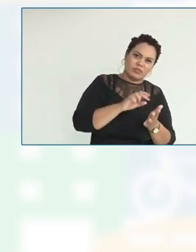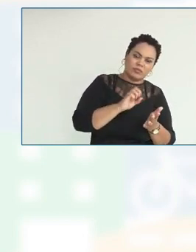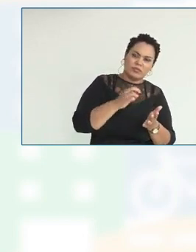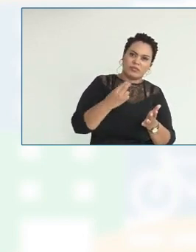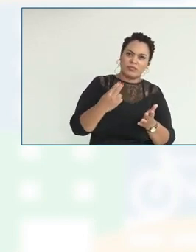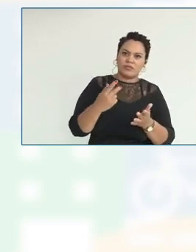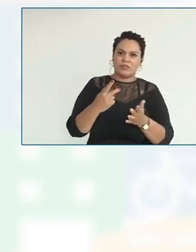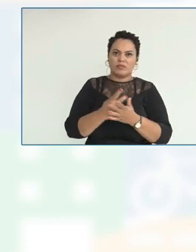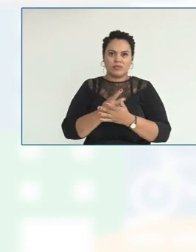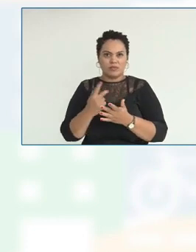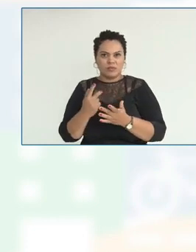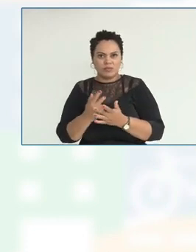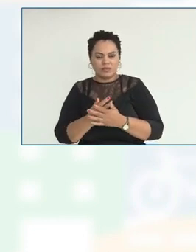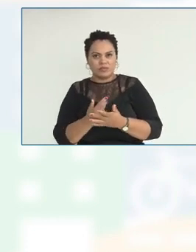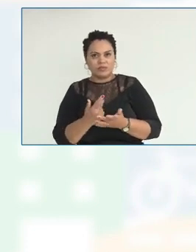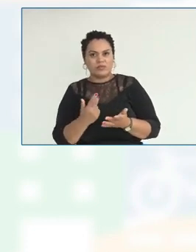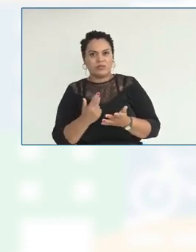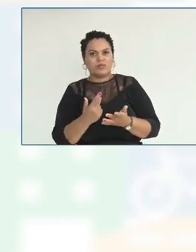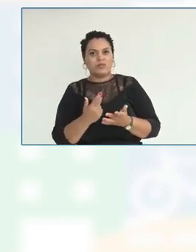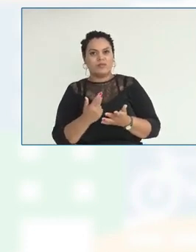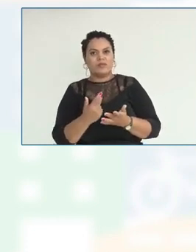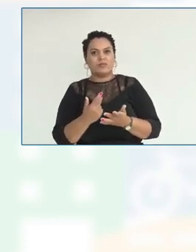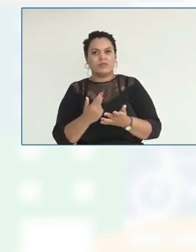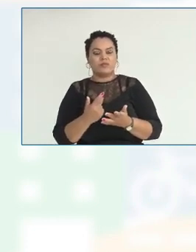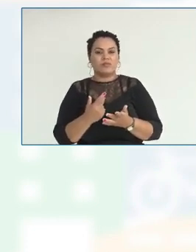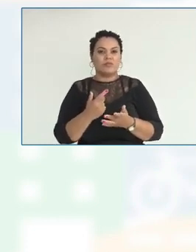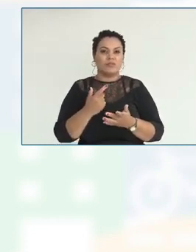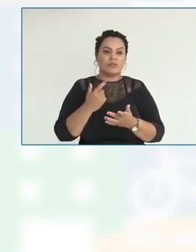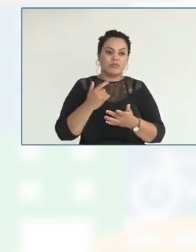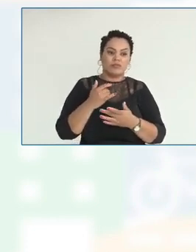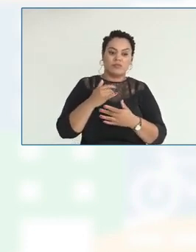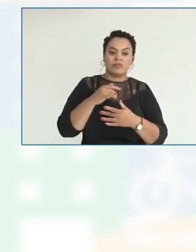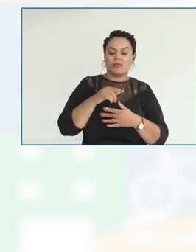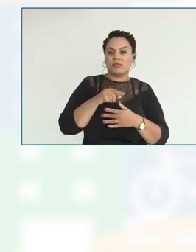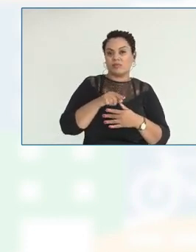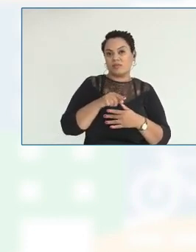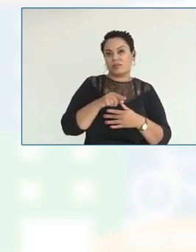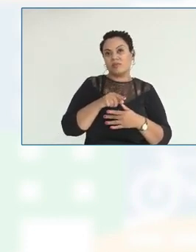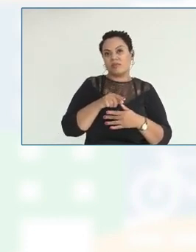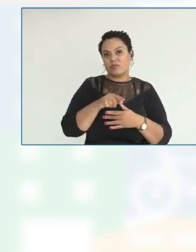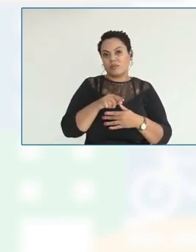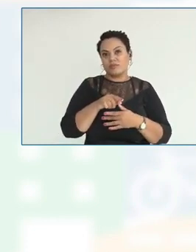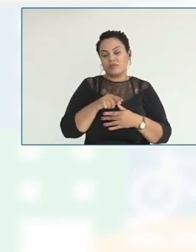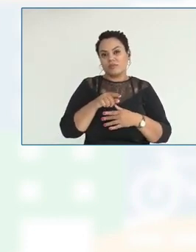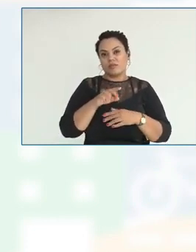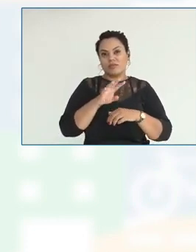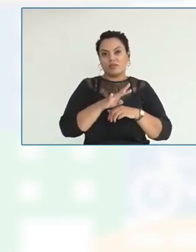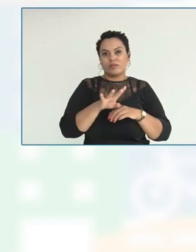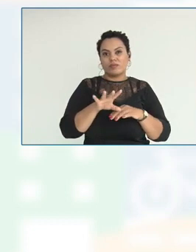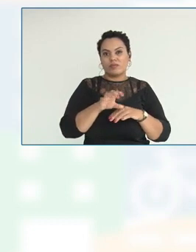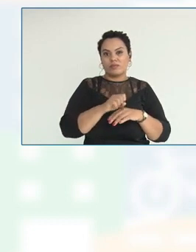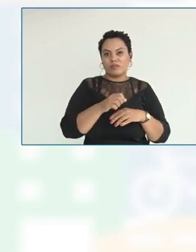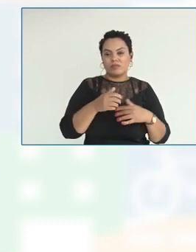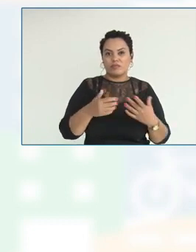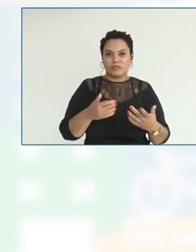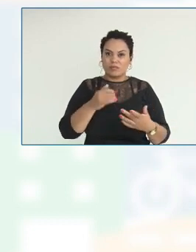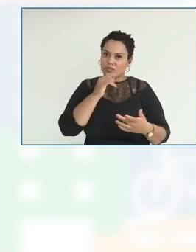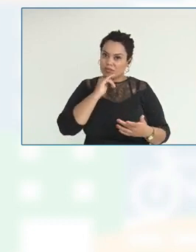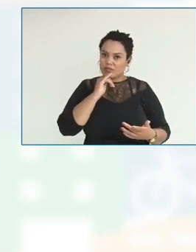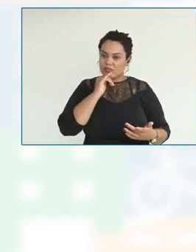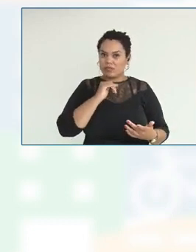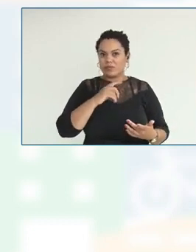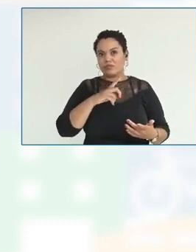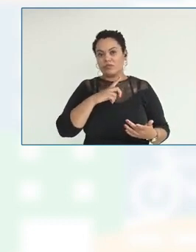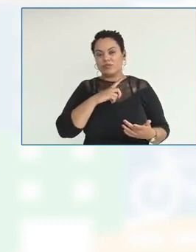erro, ou mesmo essa hipótese de suspeita de intoxicação. Então, é só um exemplo, né? Existe também